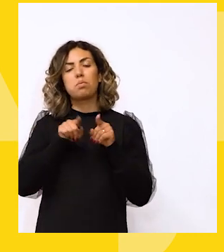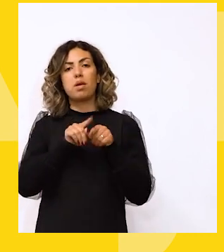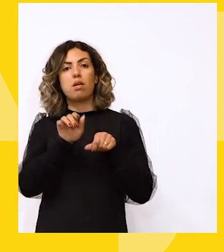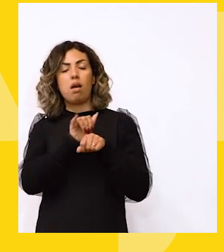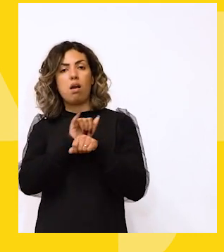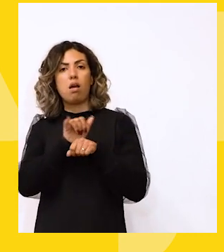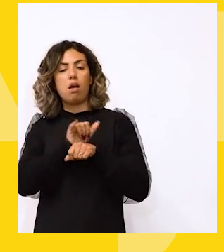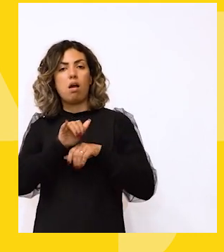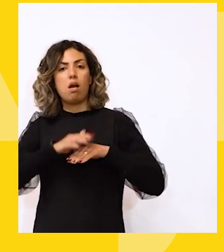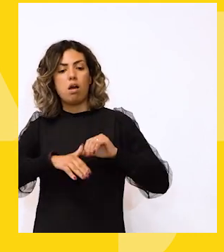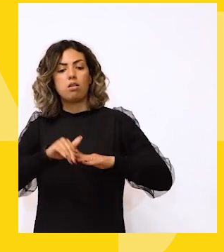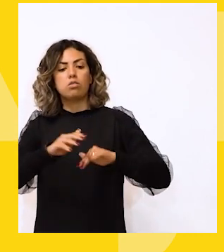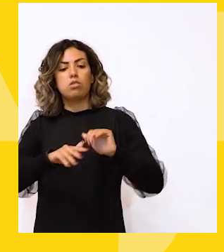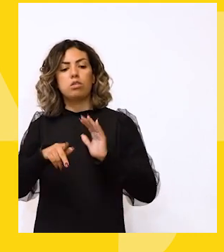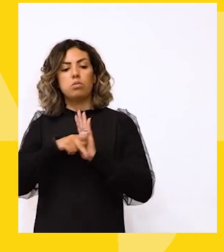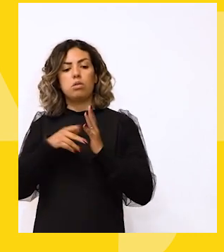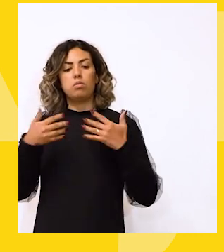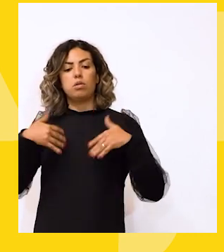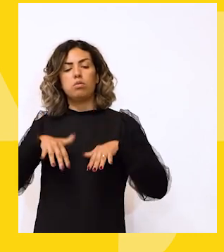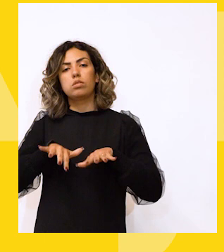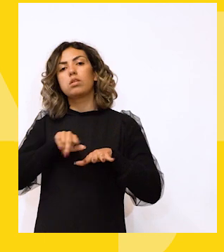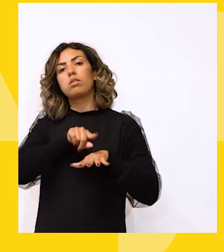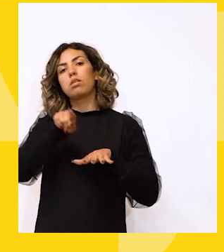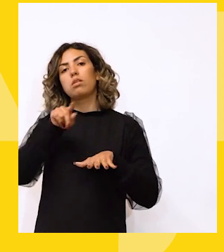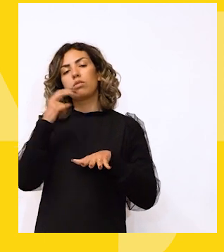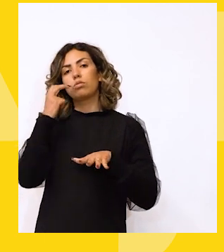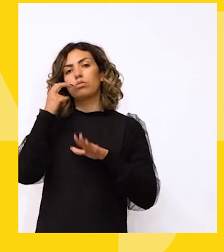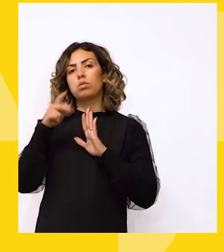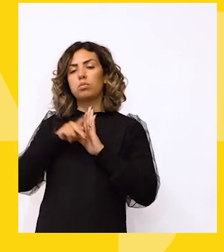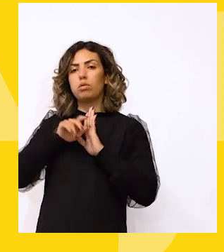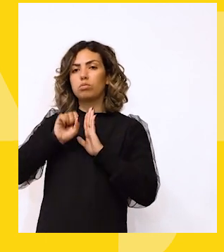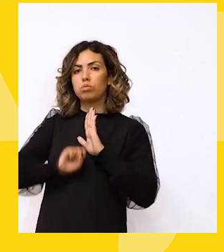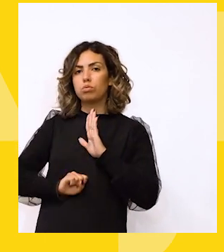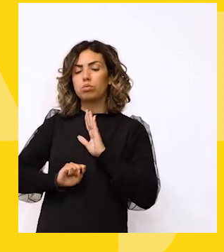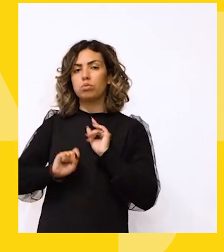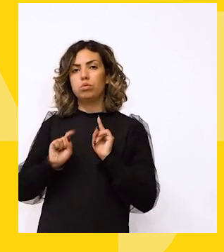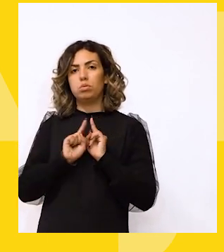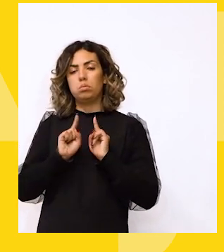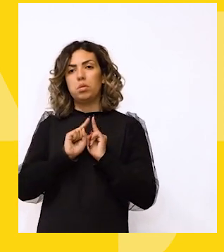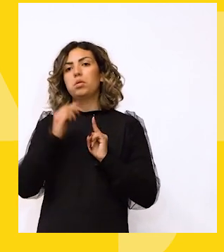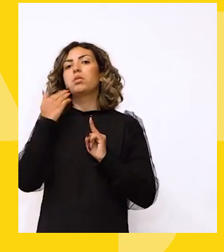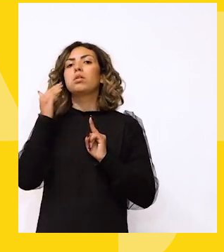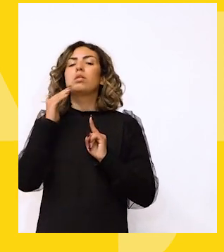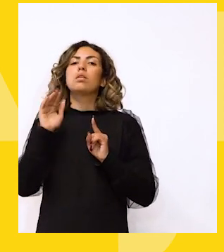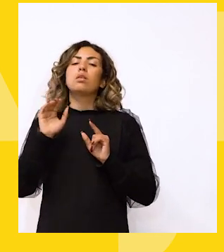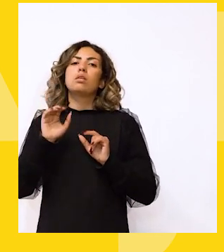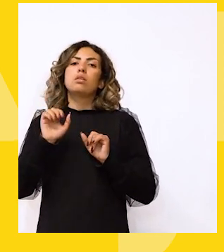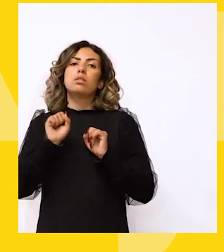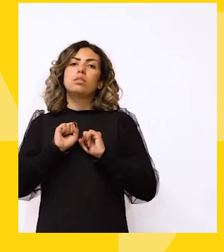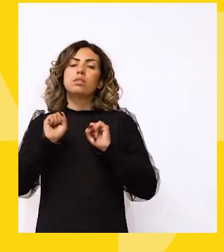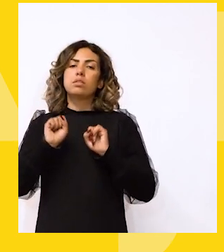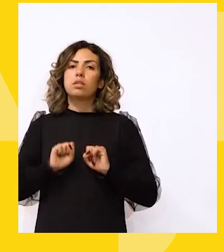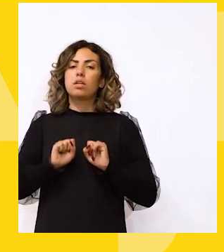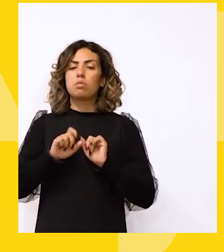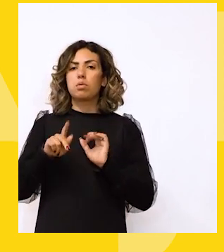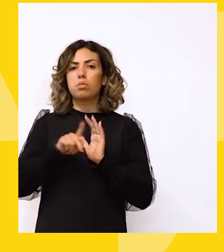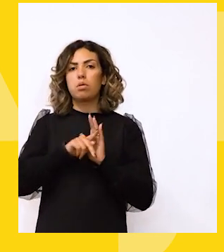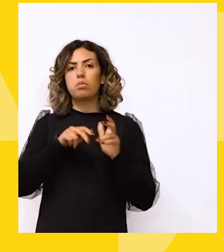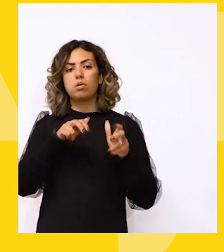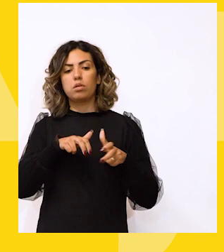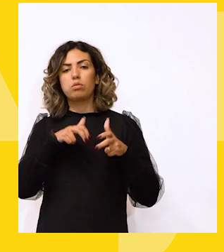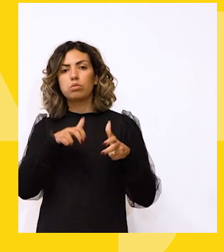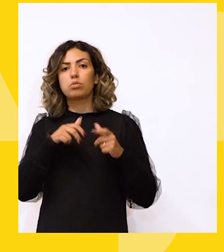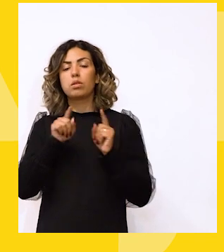ação de inclusão apoiar agricultores familiares da Região Sul na transição para sistemas de produção agrícola alternativos a formicultura